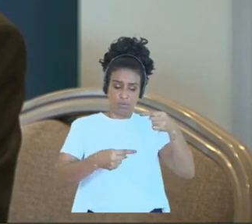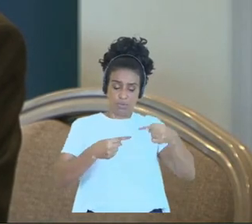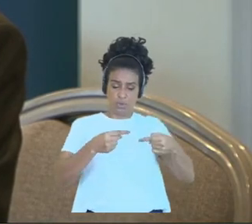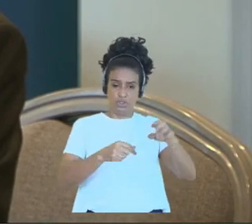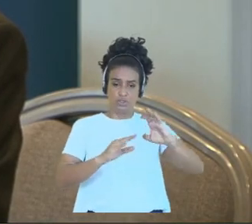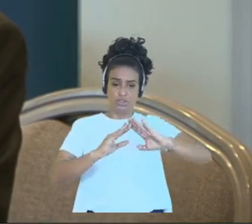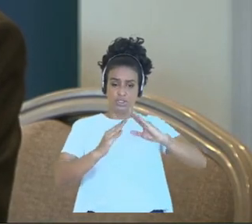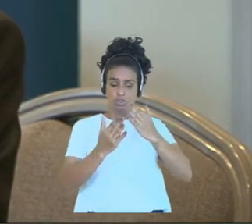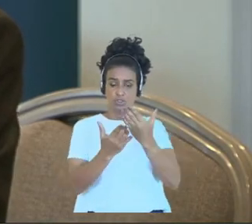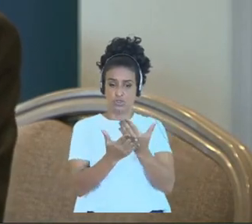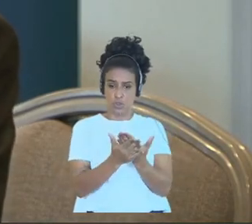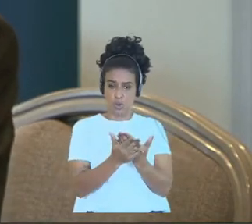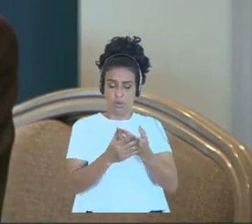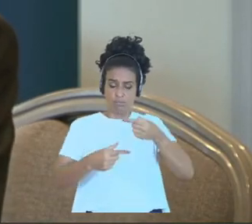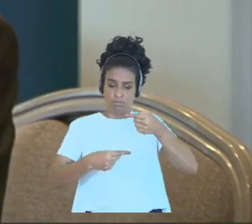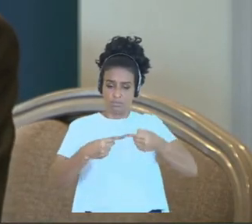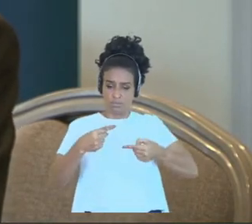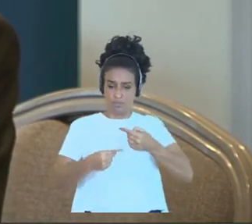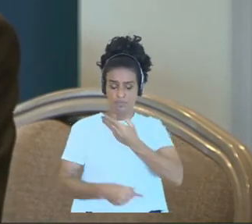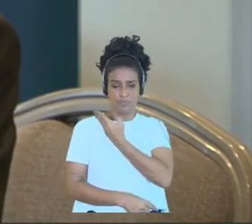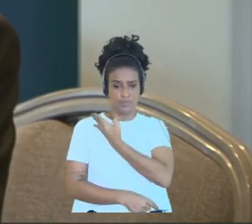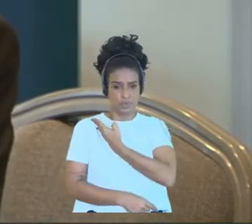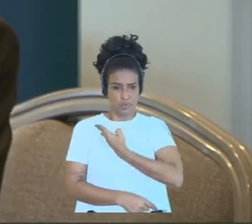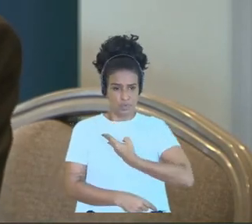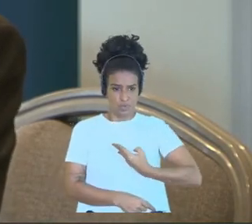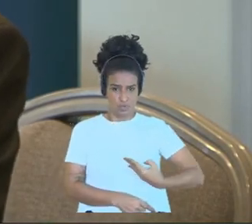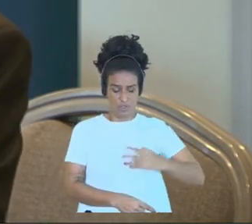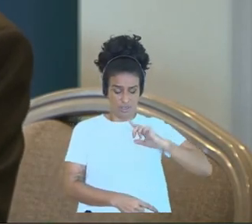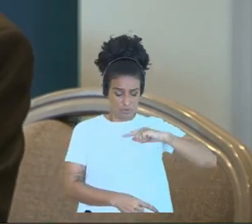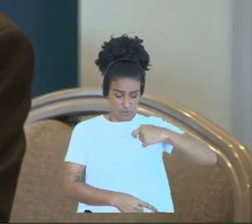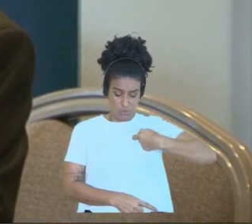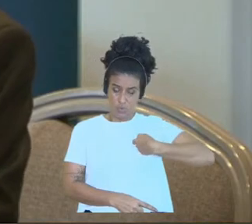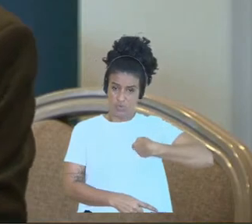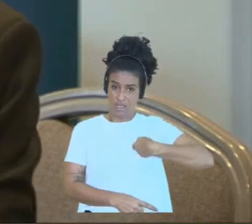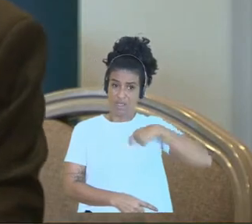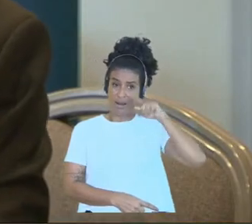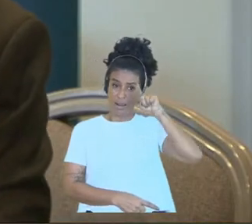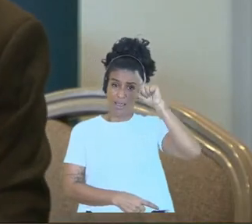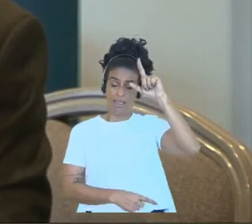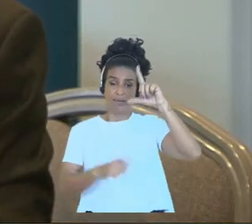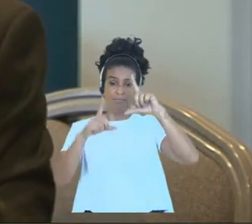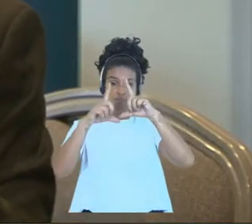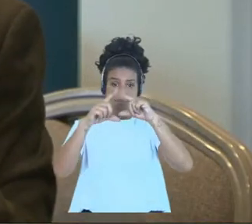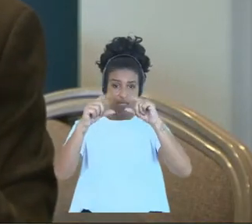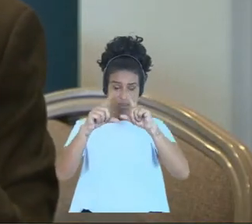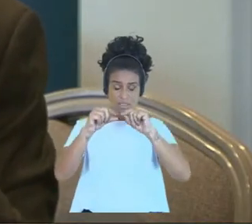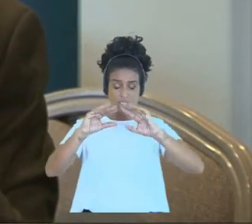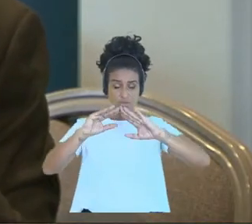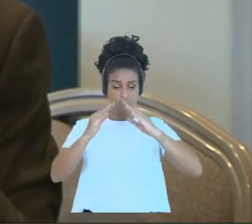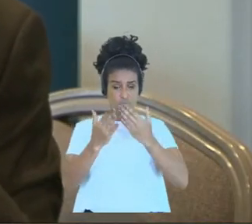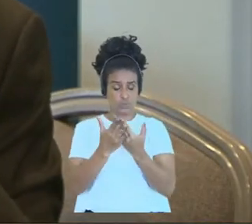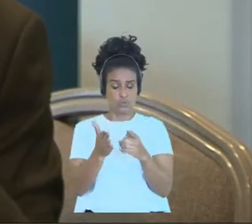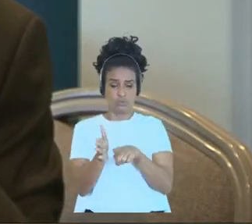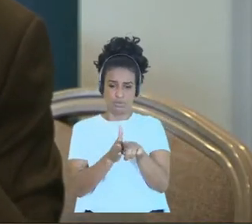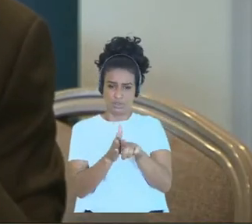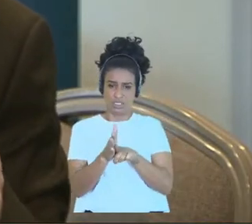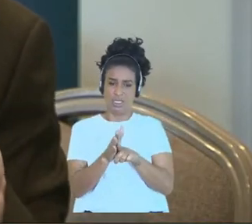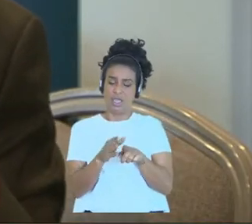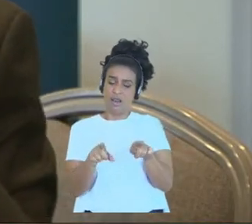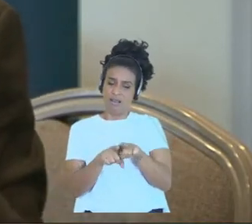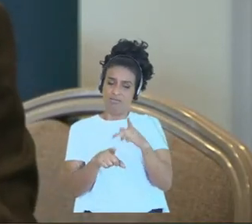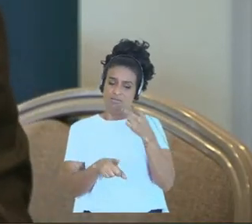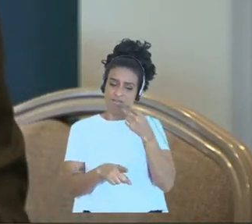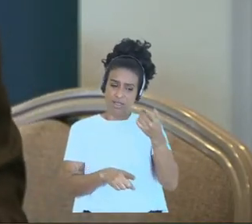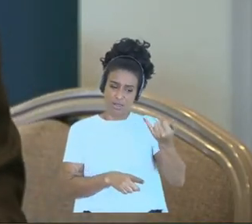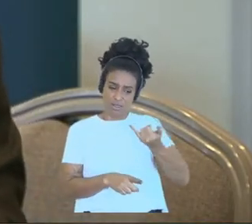de Políticas Públicas e Governo da Fundação Getúlio Vargas em Brasília. Ela nos dizia que eles vivem ali colado